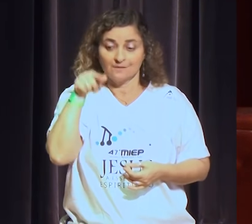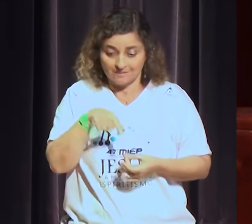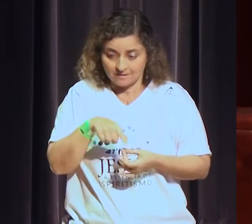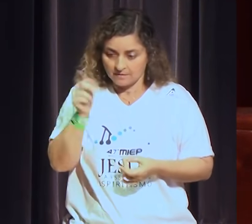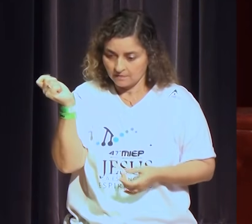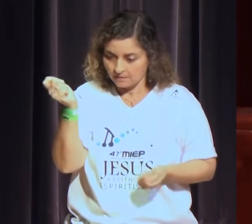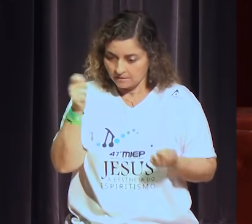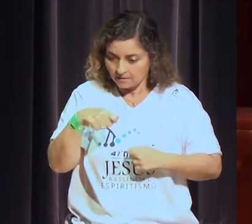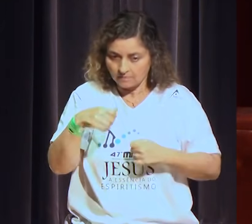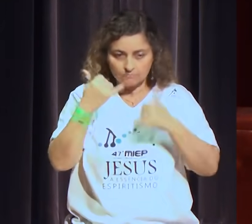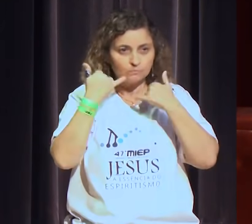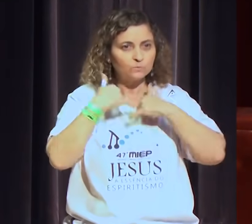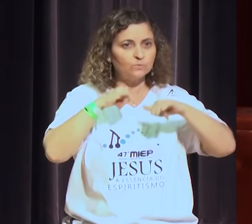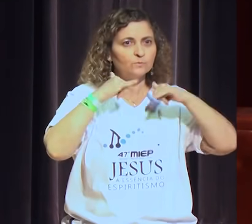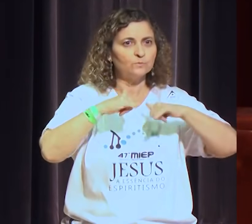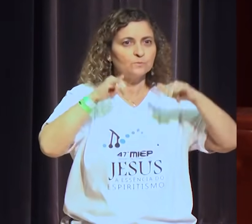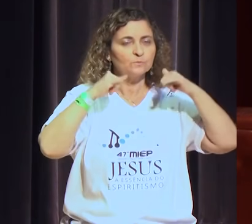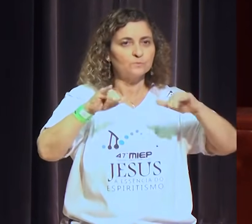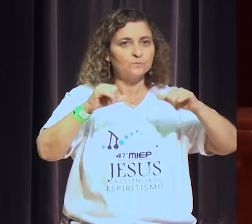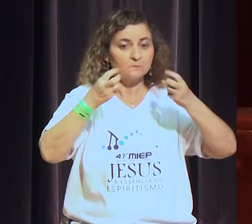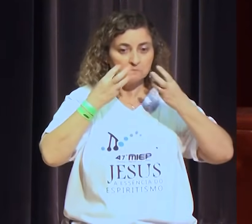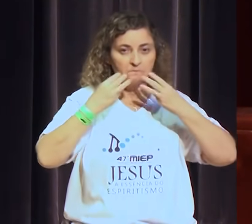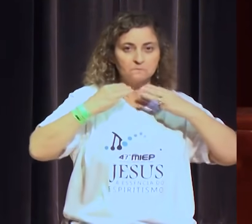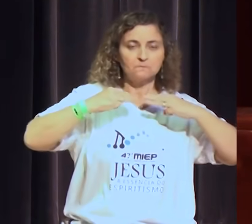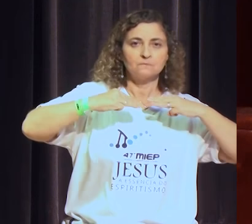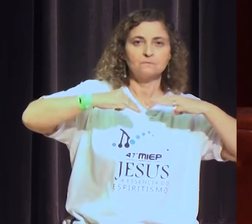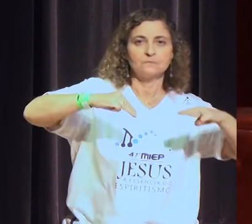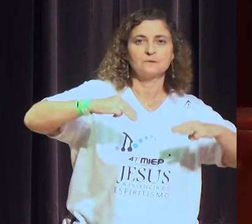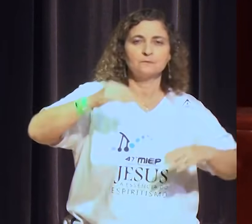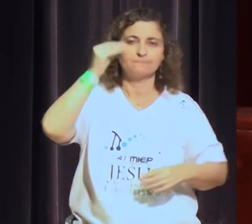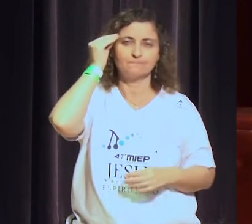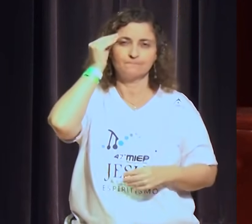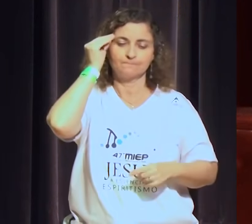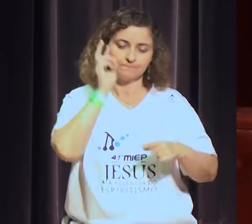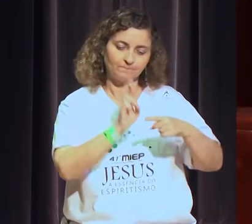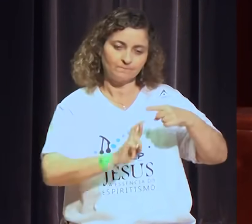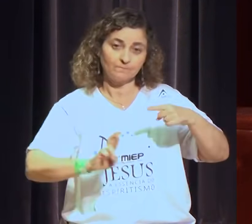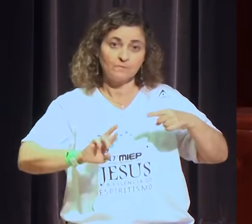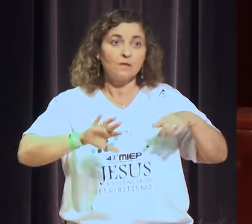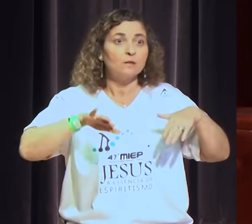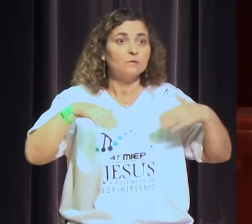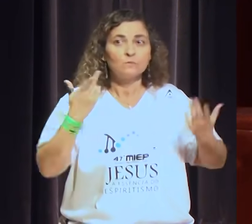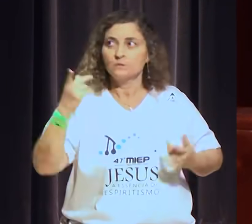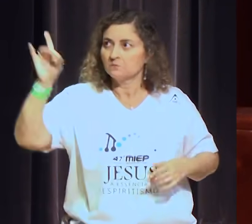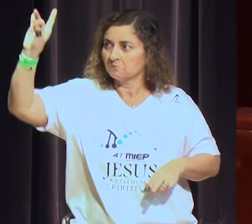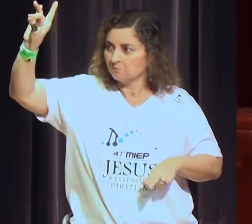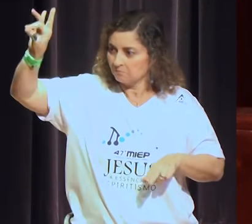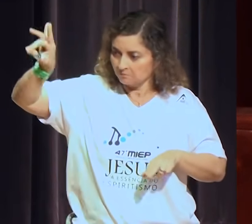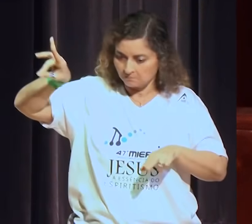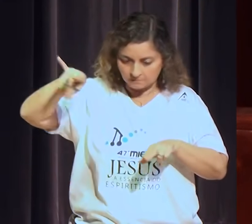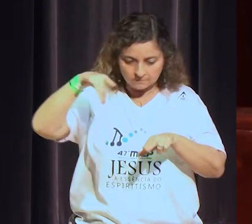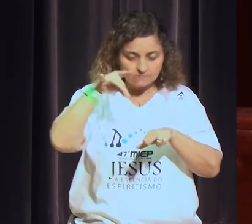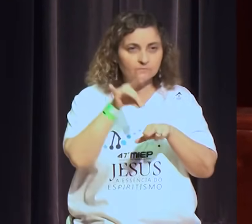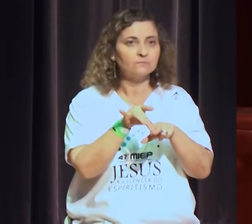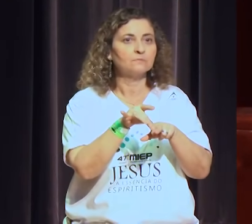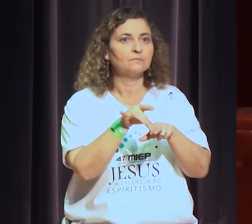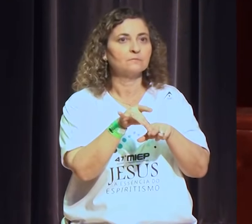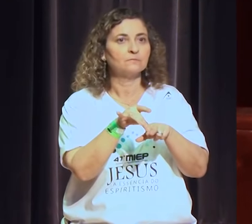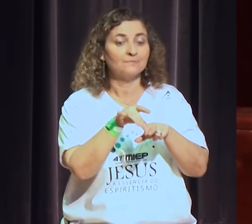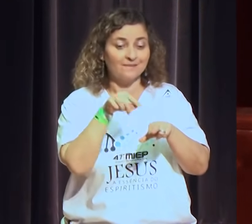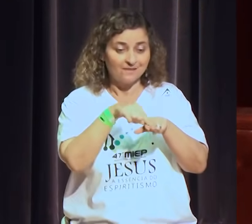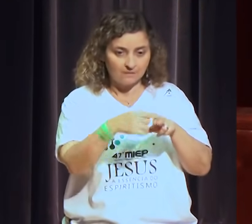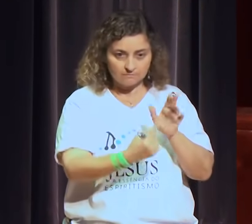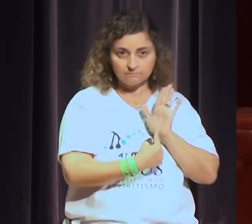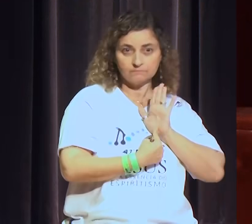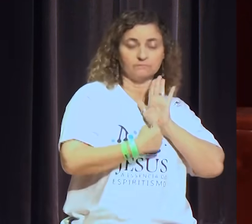experientes que são capazes de transmitir sua experiência religiosa. E quando